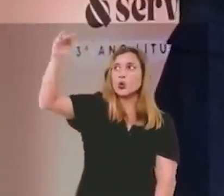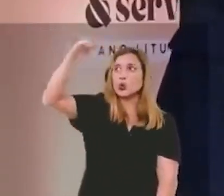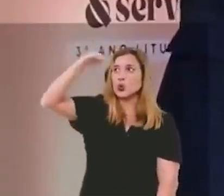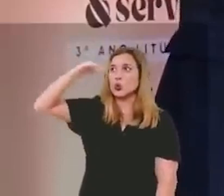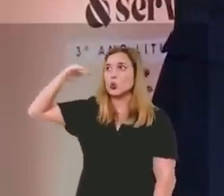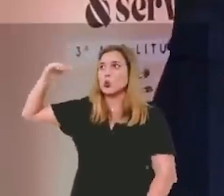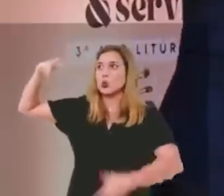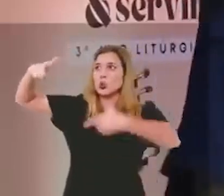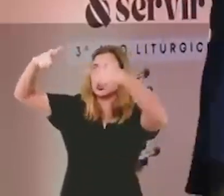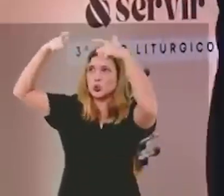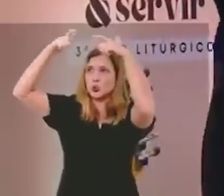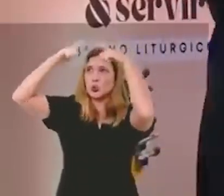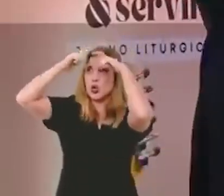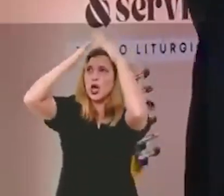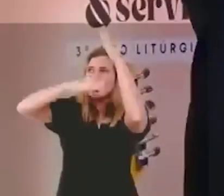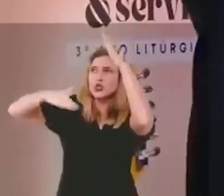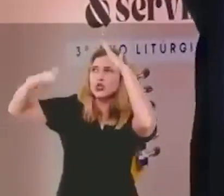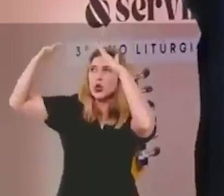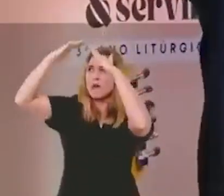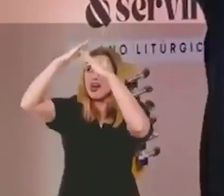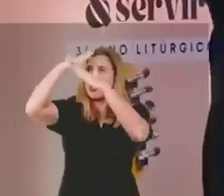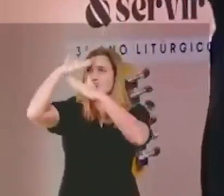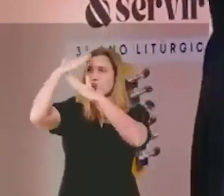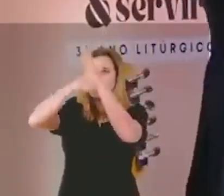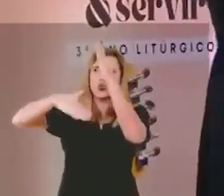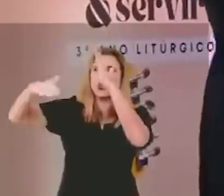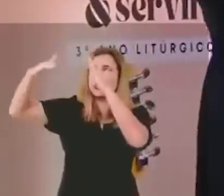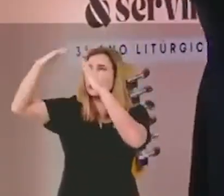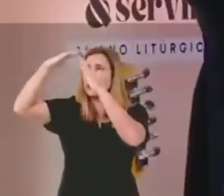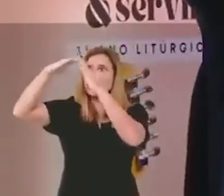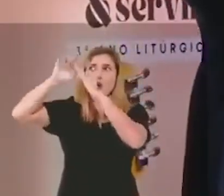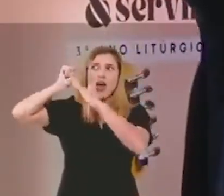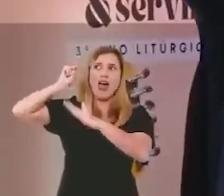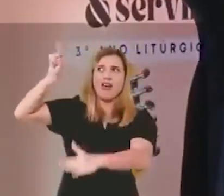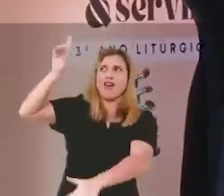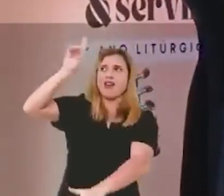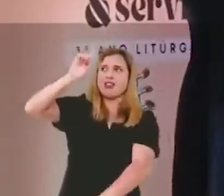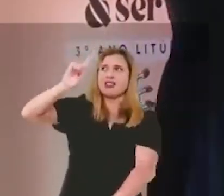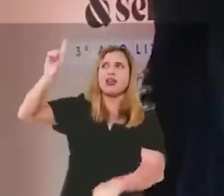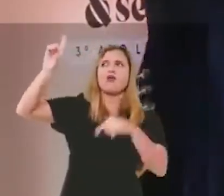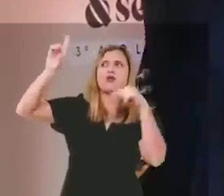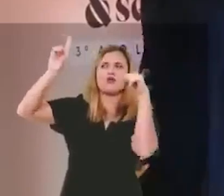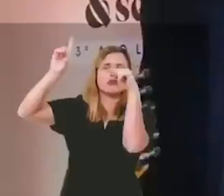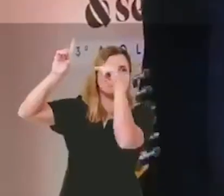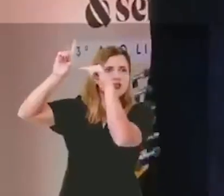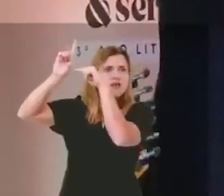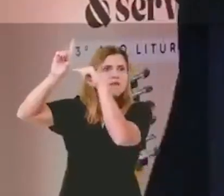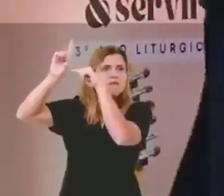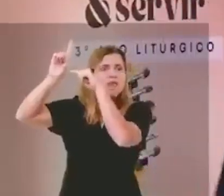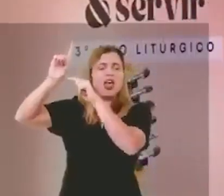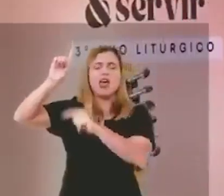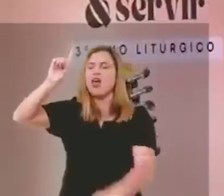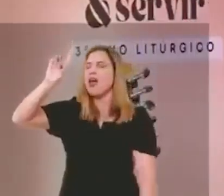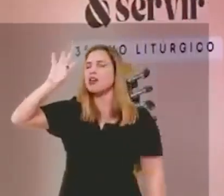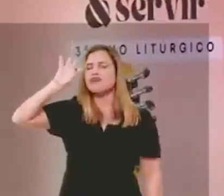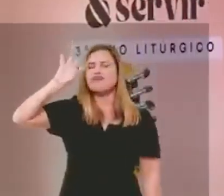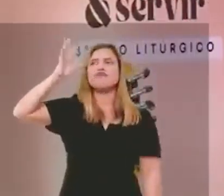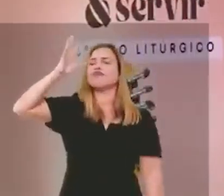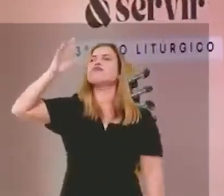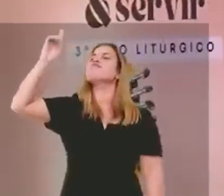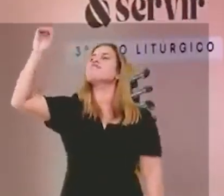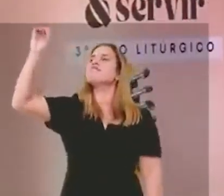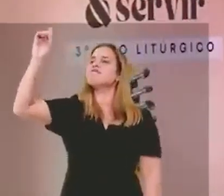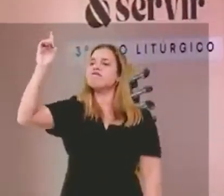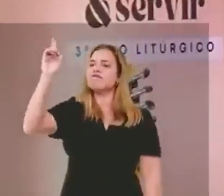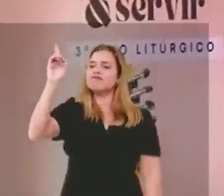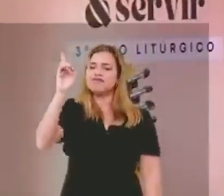transcendente, soberano, que nem os céus dos céus pode contê-lo. Agora Filipenses 2,6 diz que esse verbo a